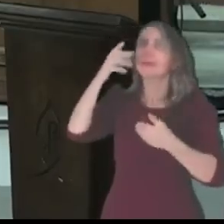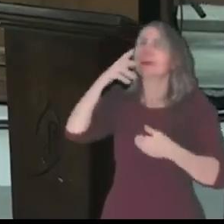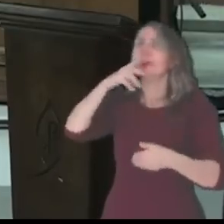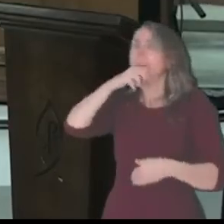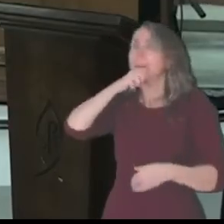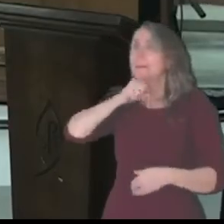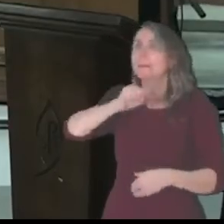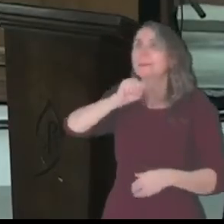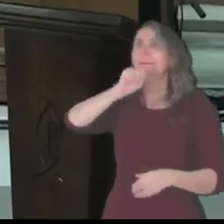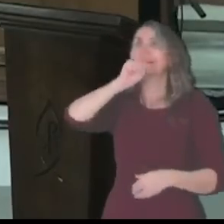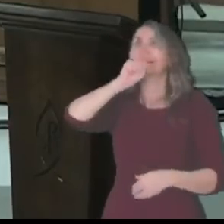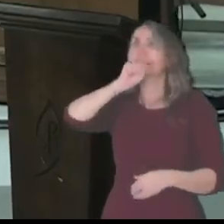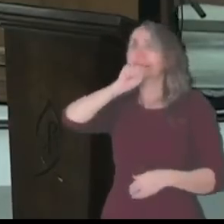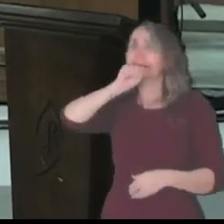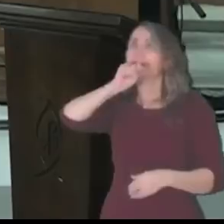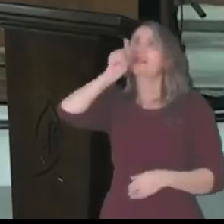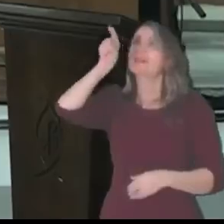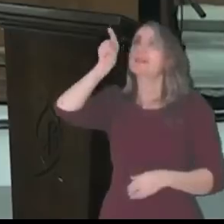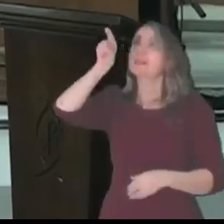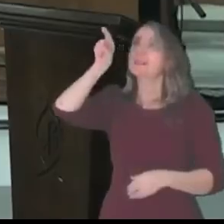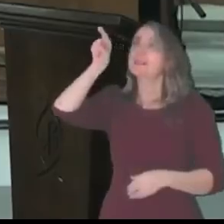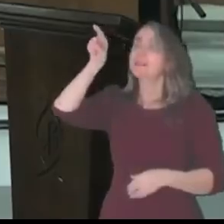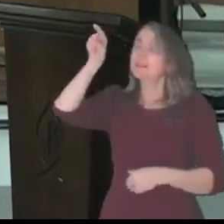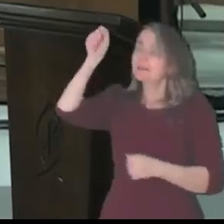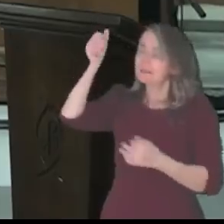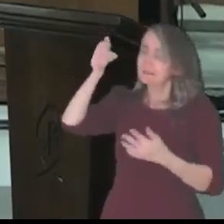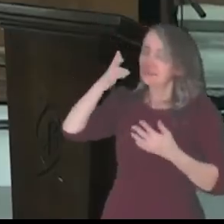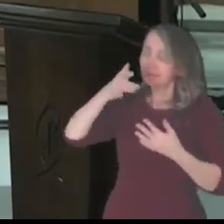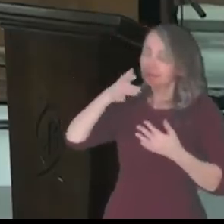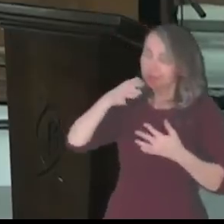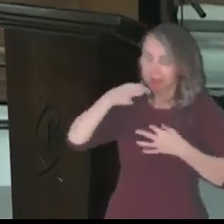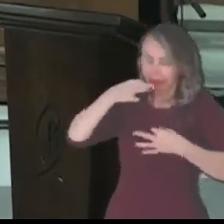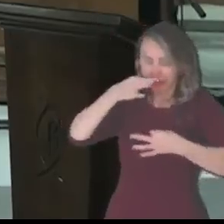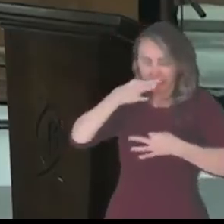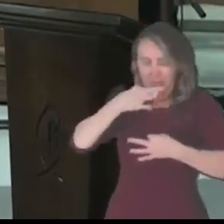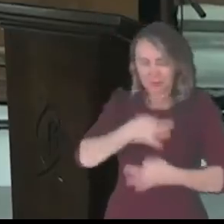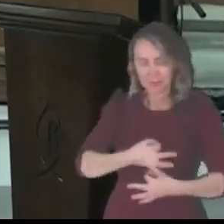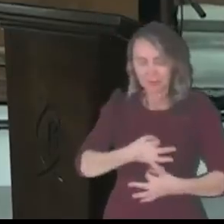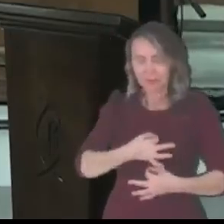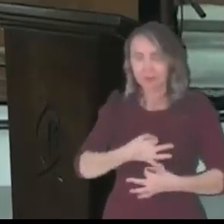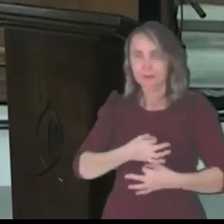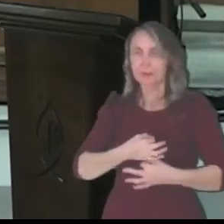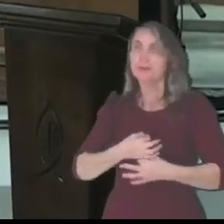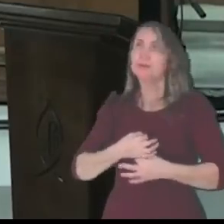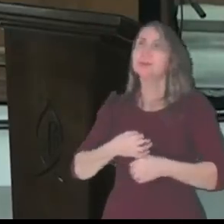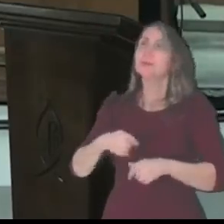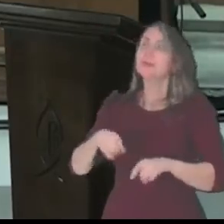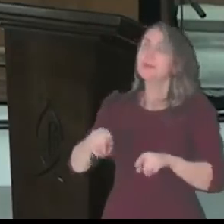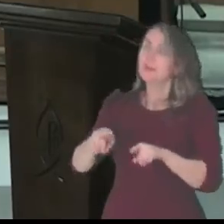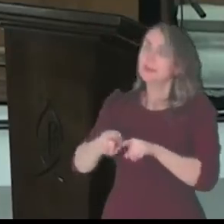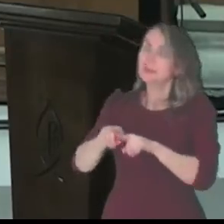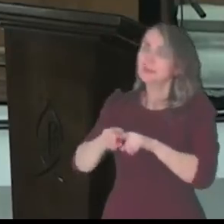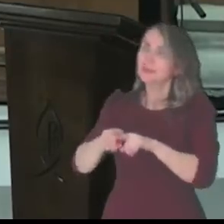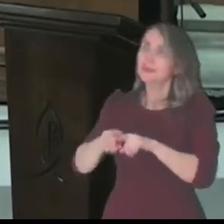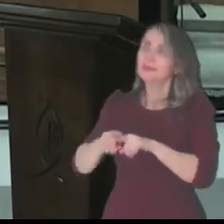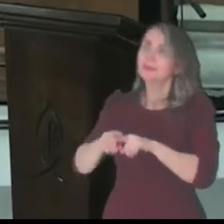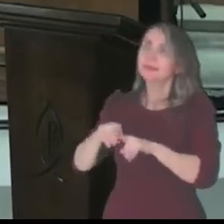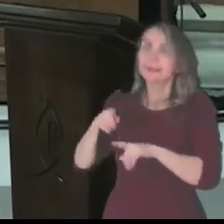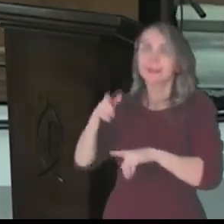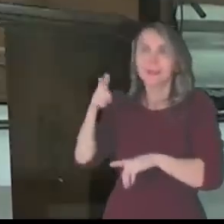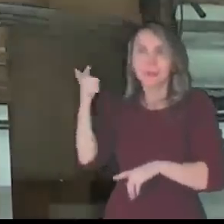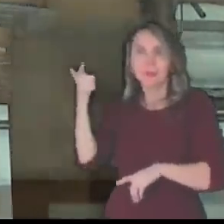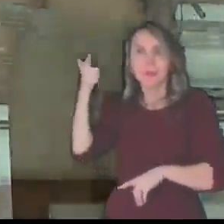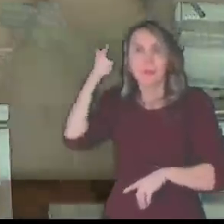nos fez idôneos para participar da herança dos Santos na